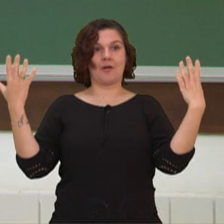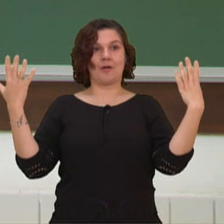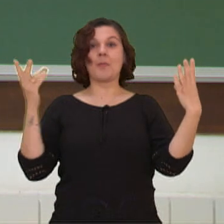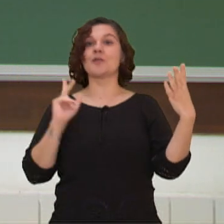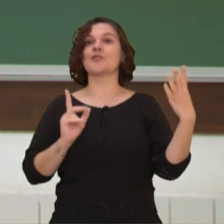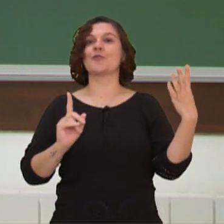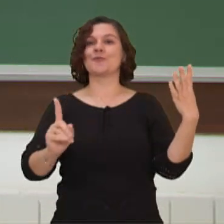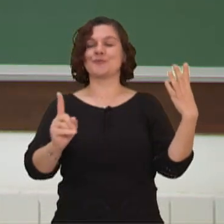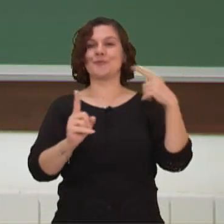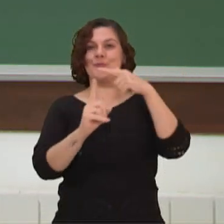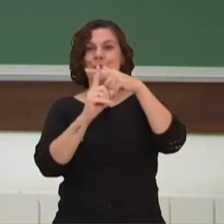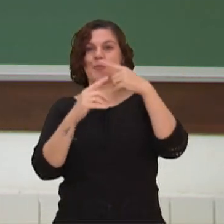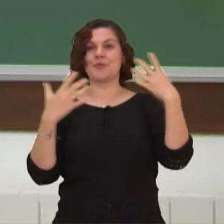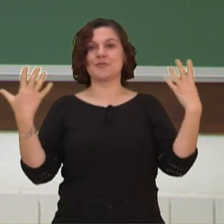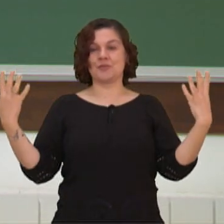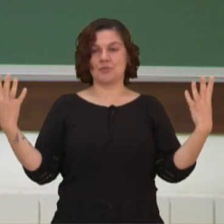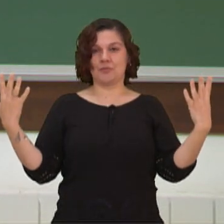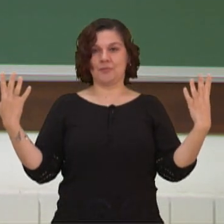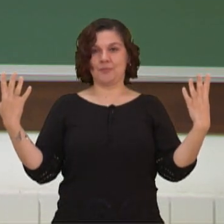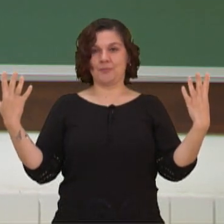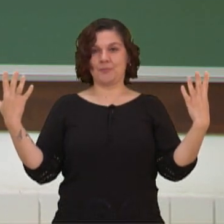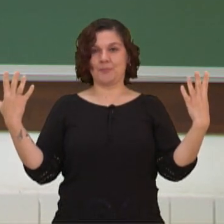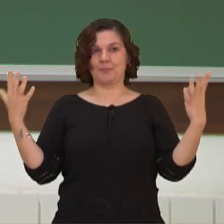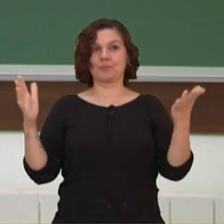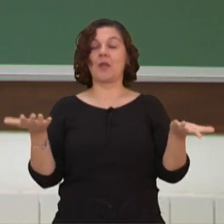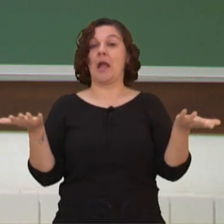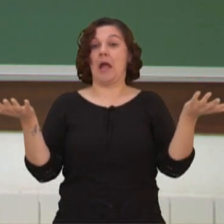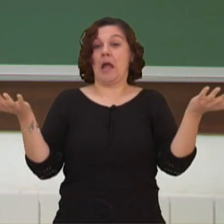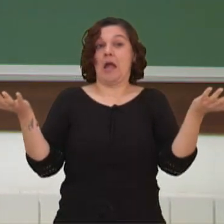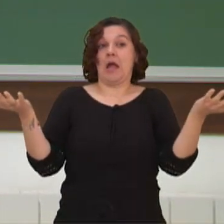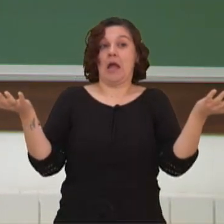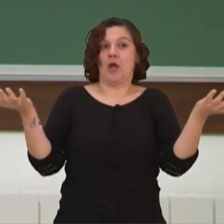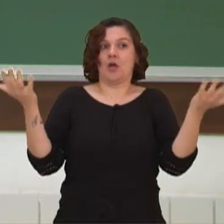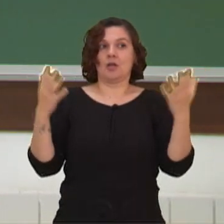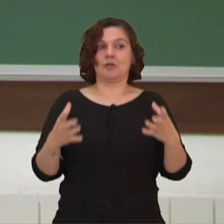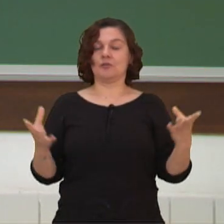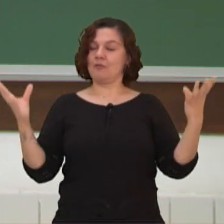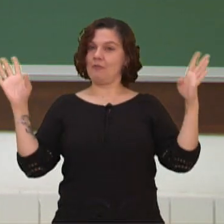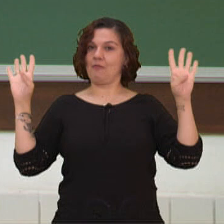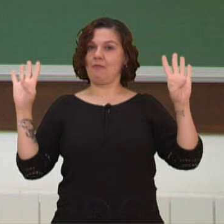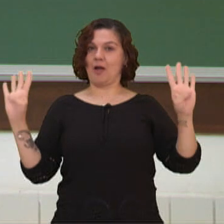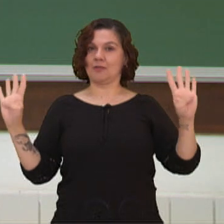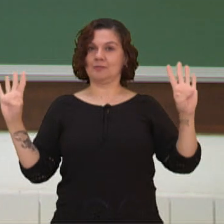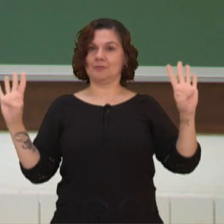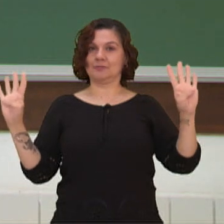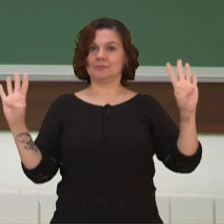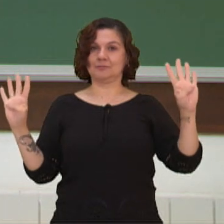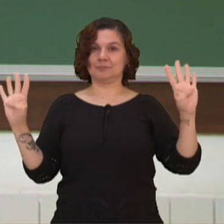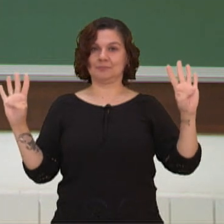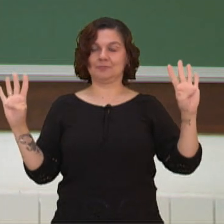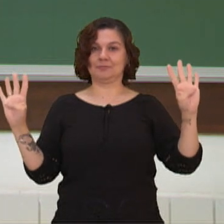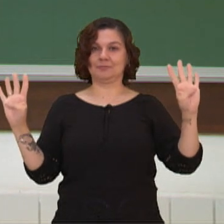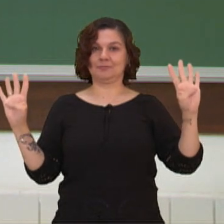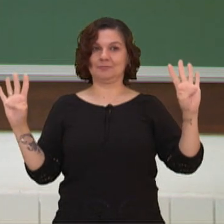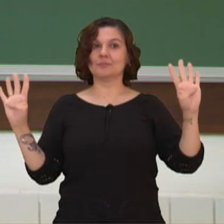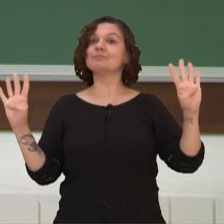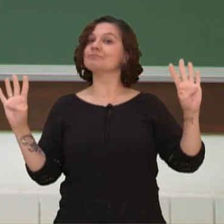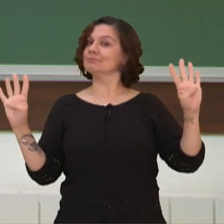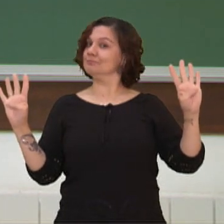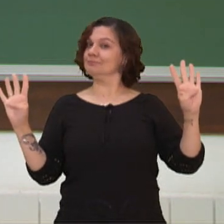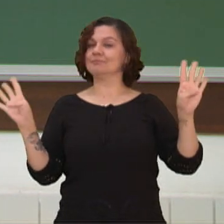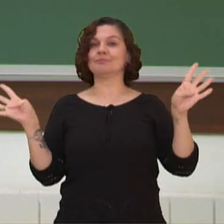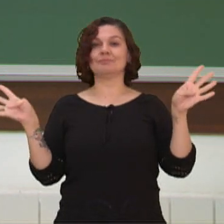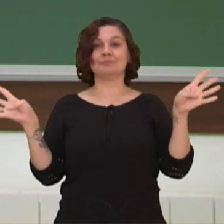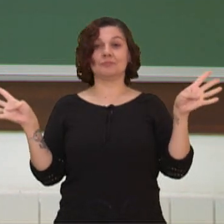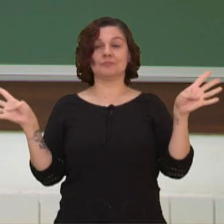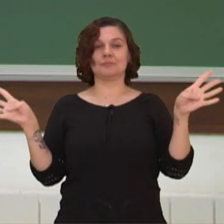positivo. Agora vamos imaginar que eu fosse um átomo com 4 prótons e 4 elétrons. Ótimo.